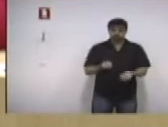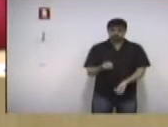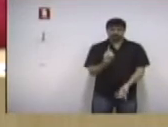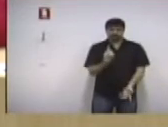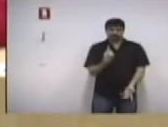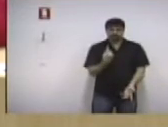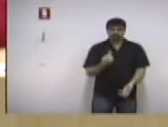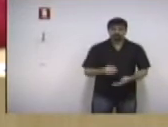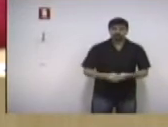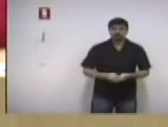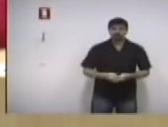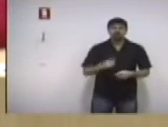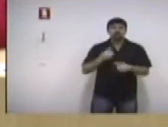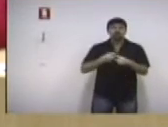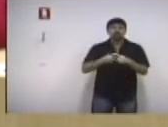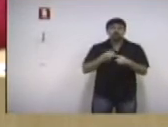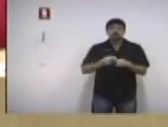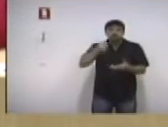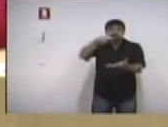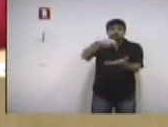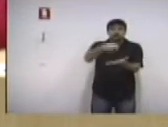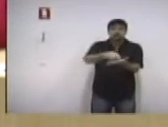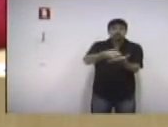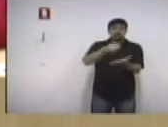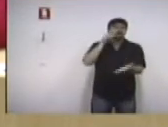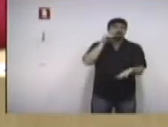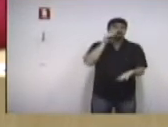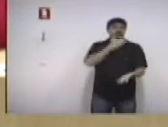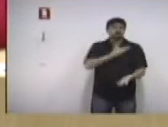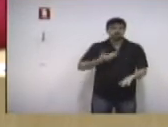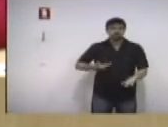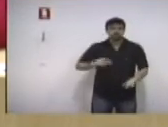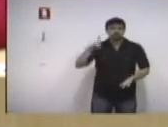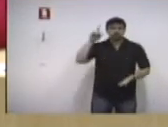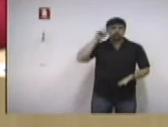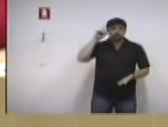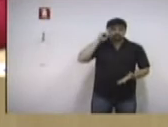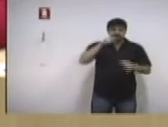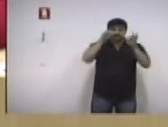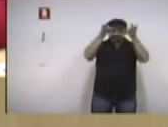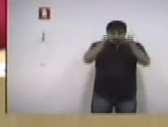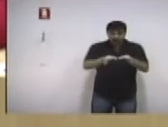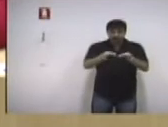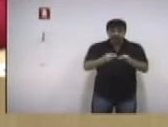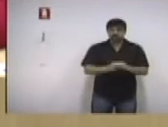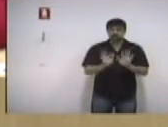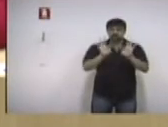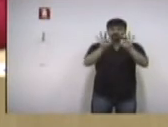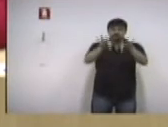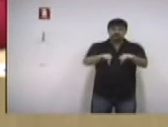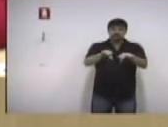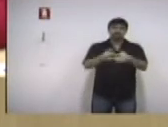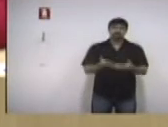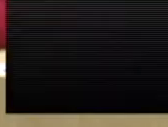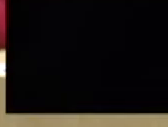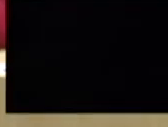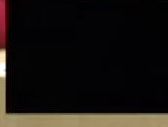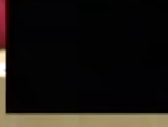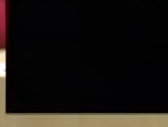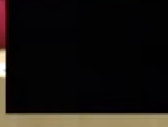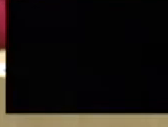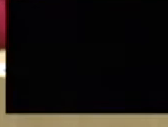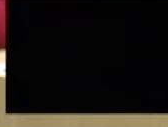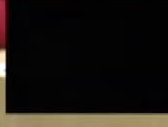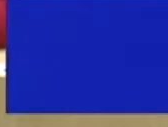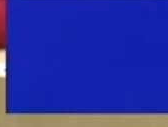e não tá efetuando o pagamento do funcionário público no fim do mês a pergunta que